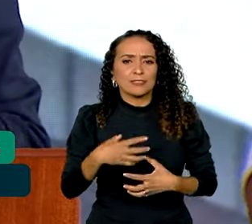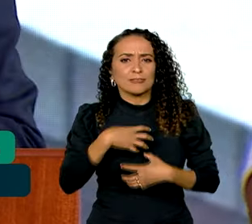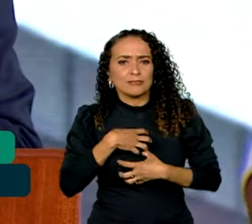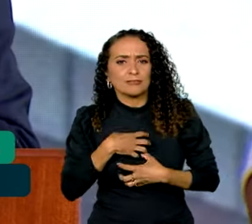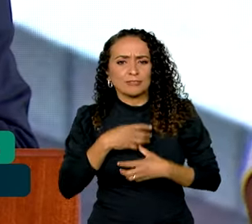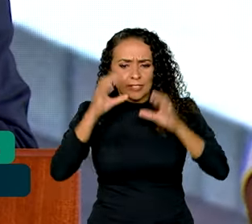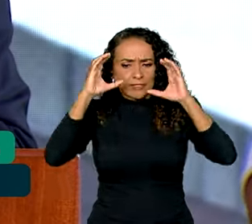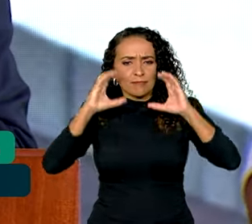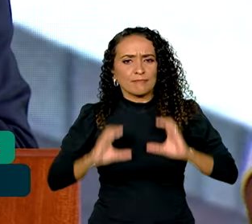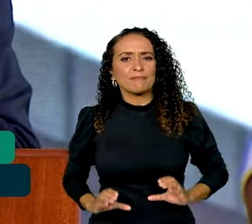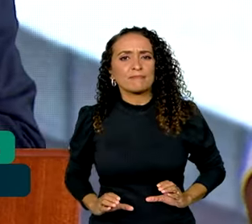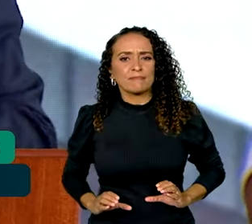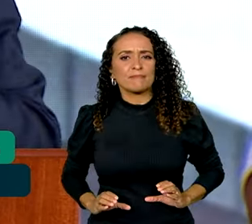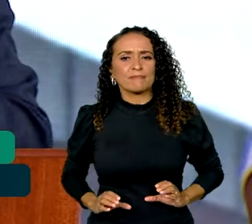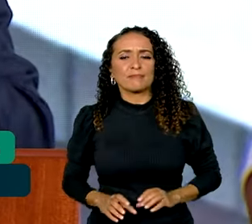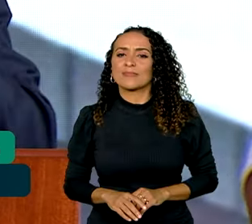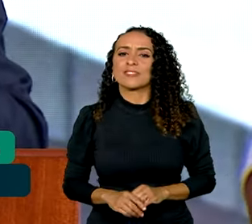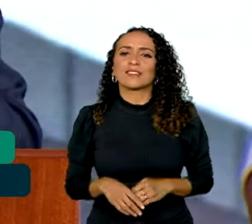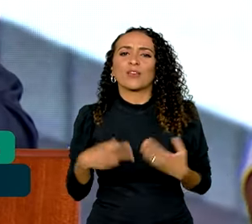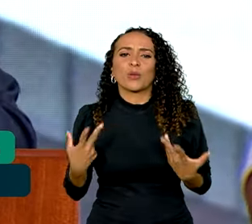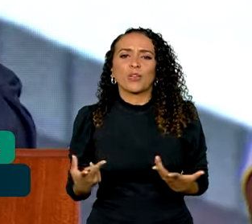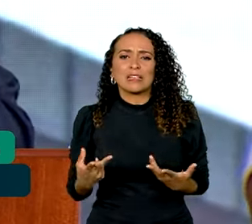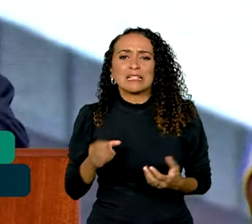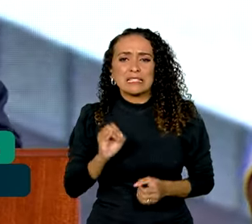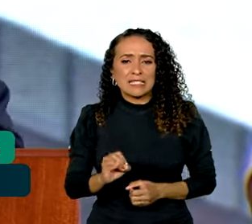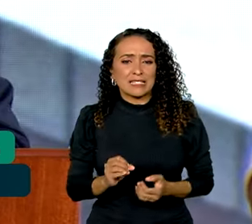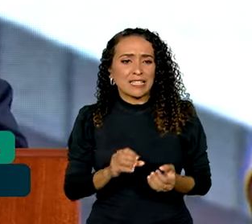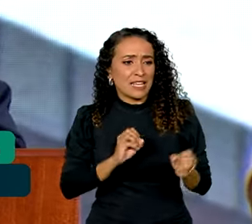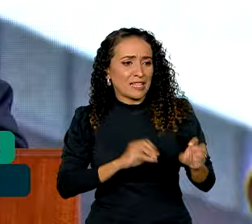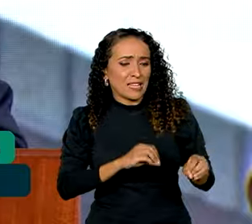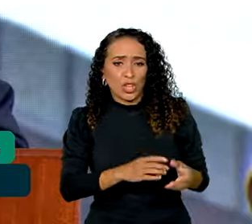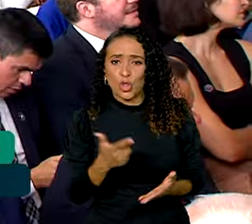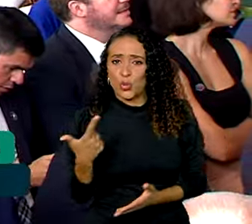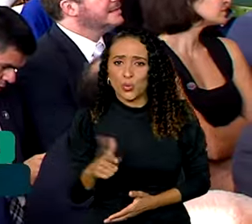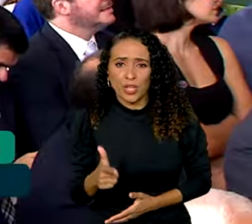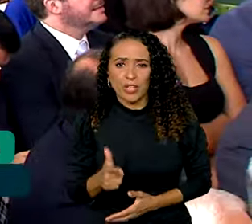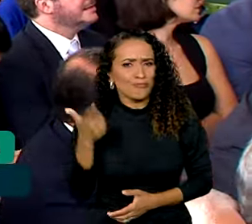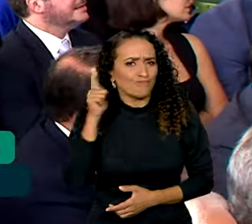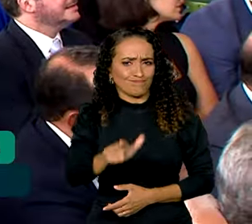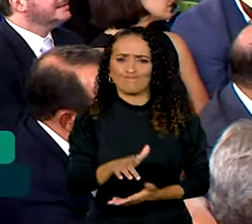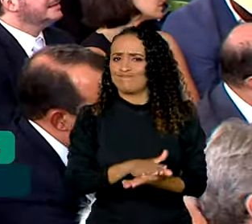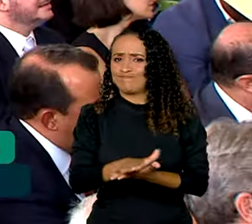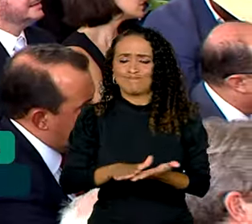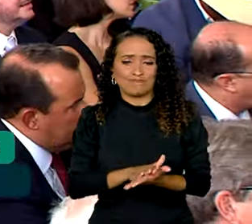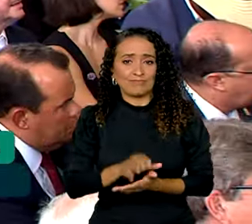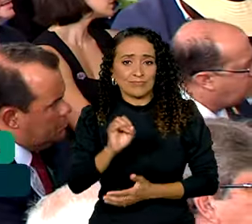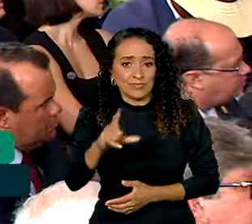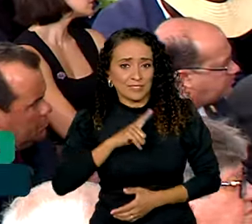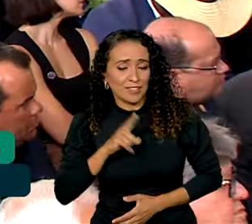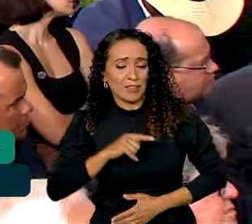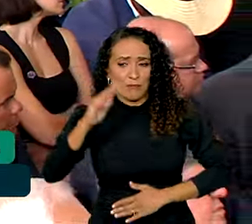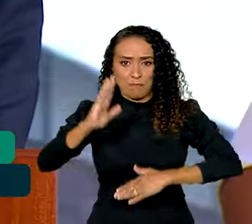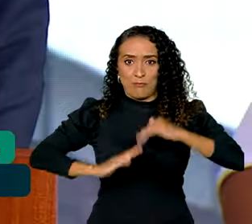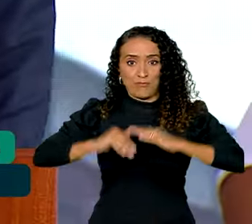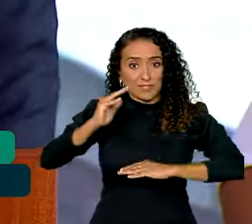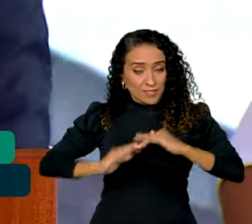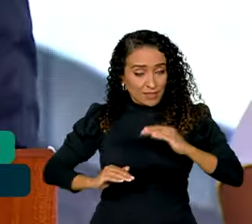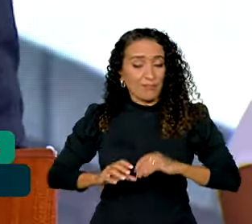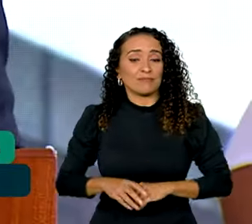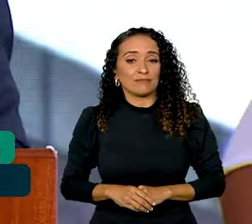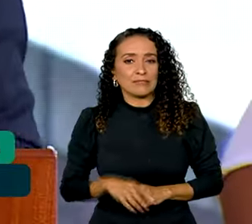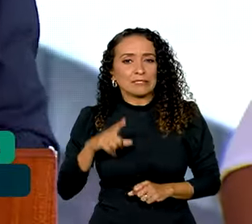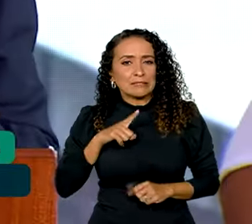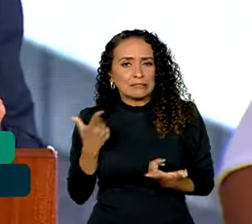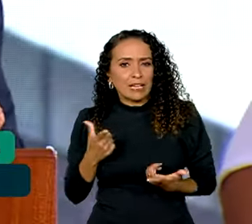de cidadania que sem educação a gente não conquista. Quando você tem uma profissão que